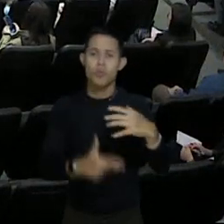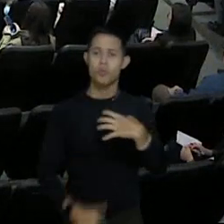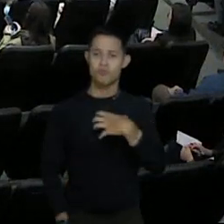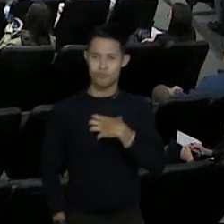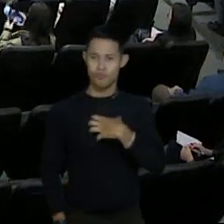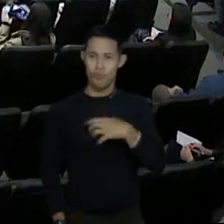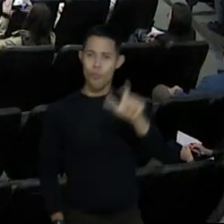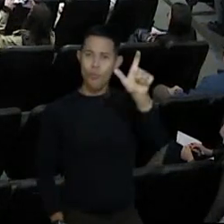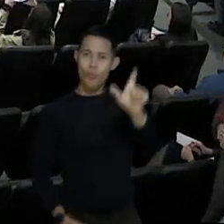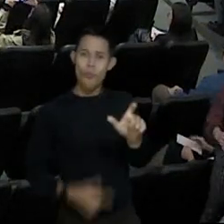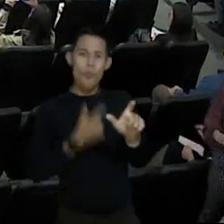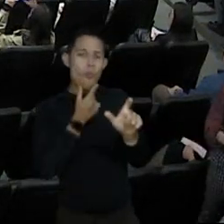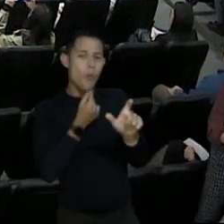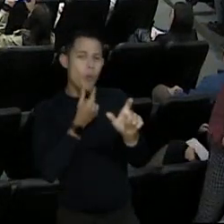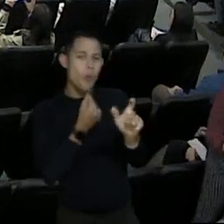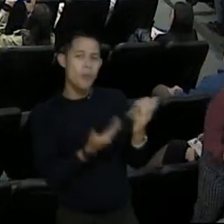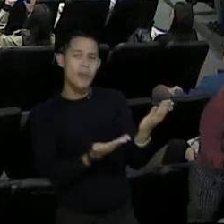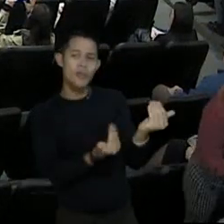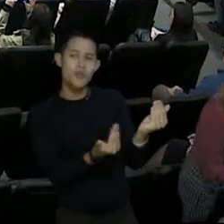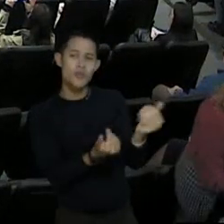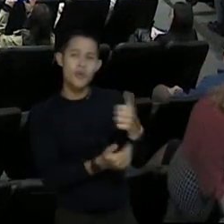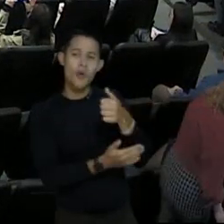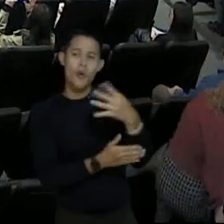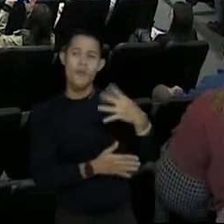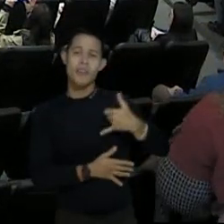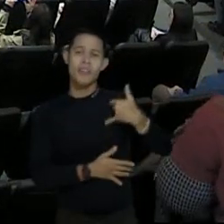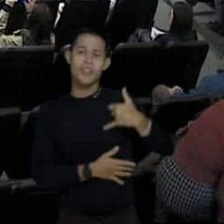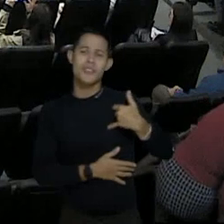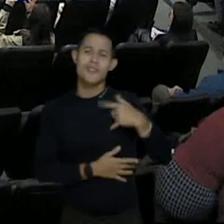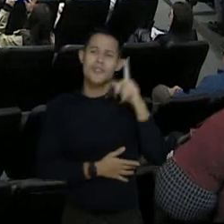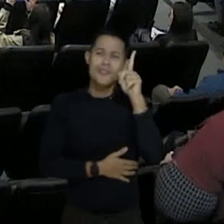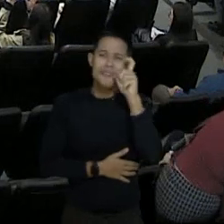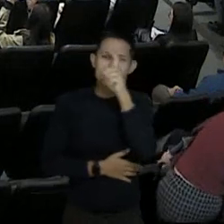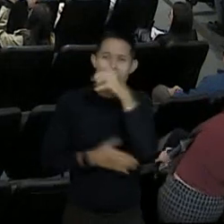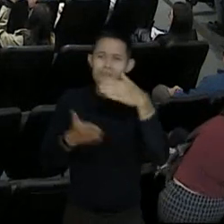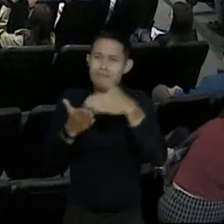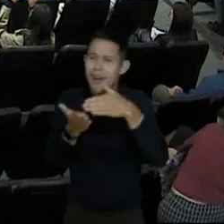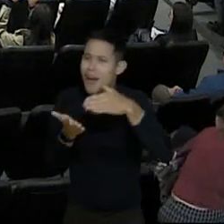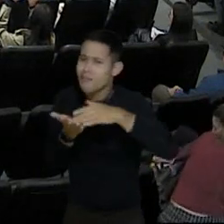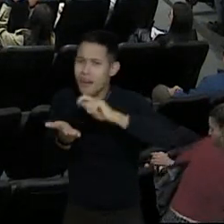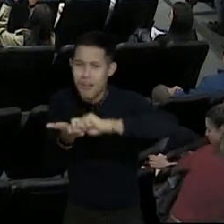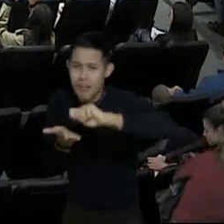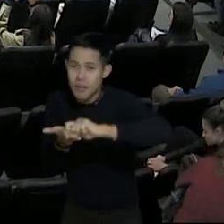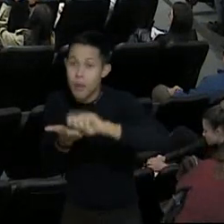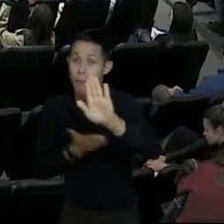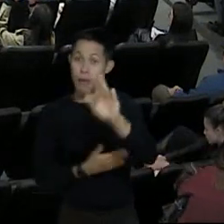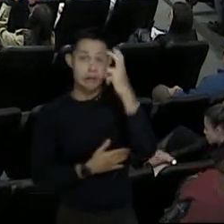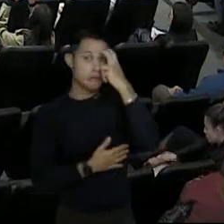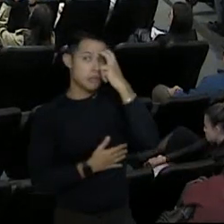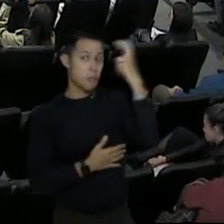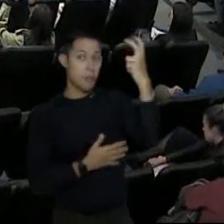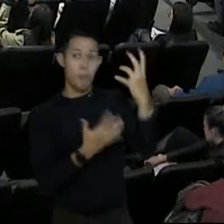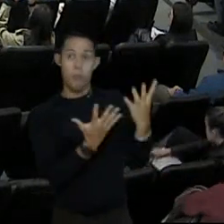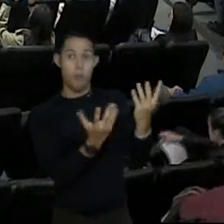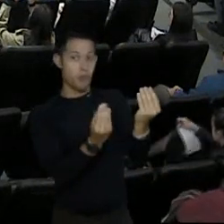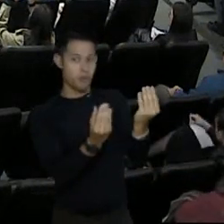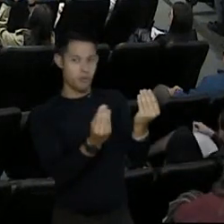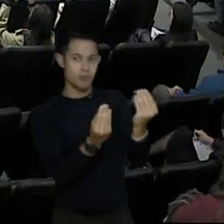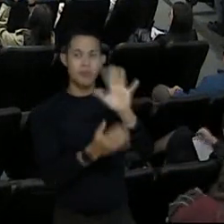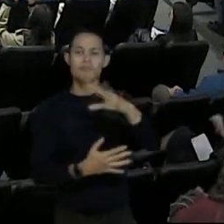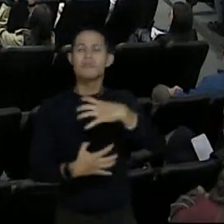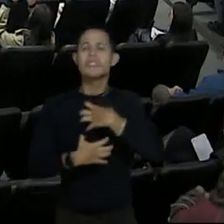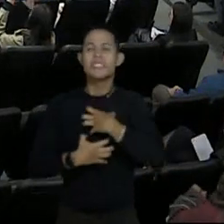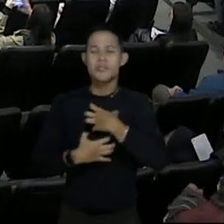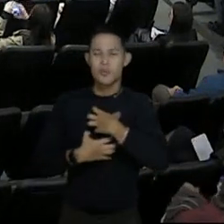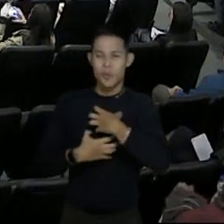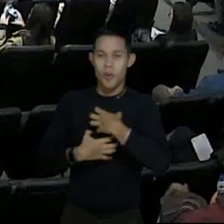de 14 anos com dificuldade para ler escrever muito inteligente todos os sintomas que eles descrevem são os que